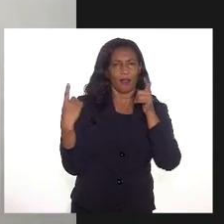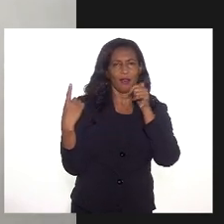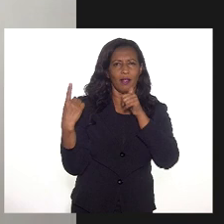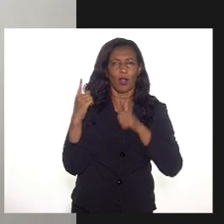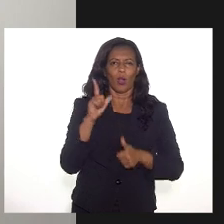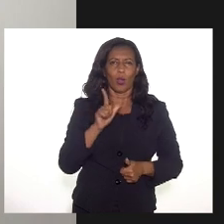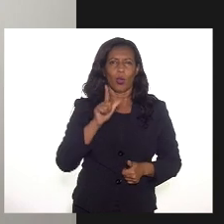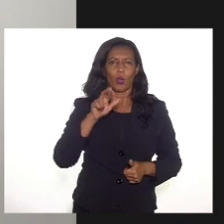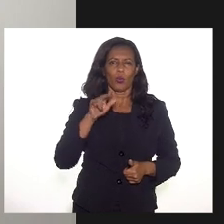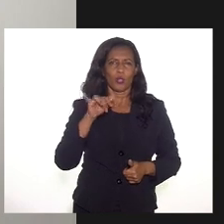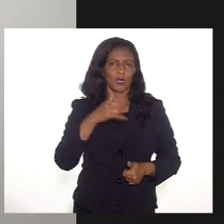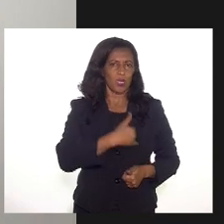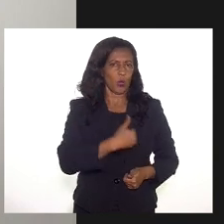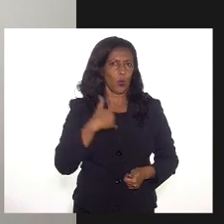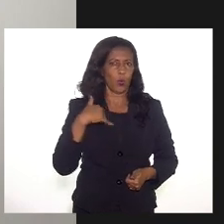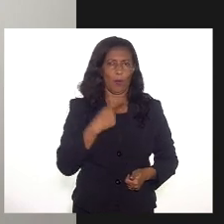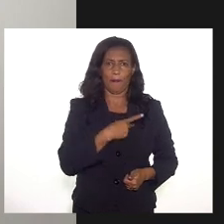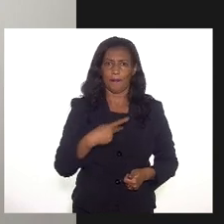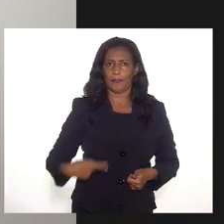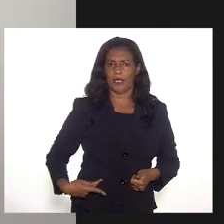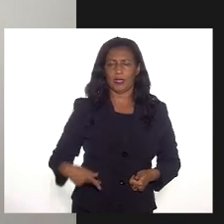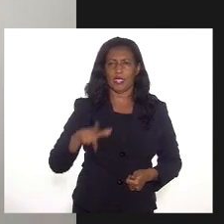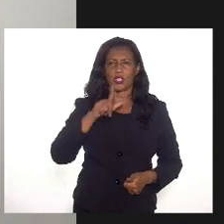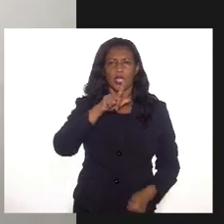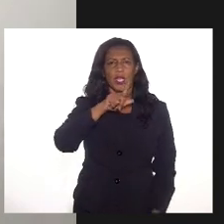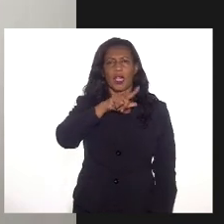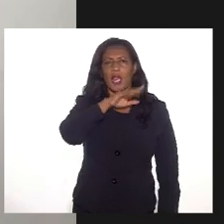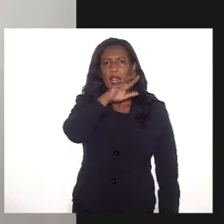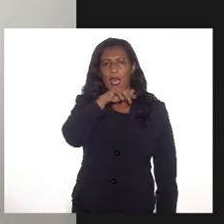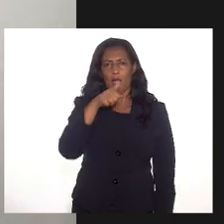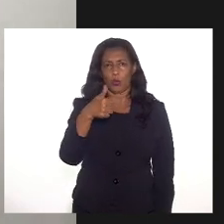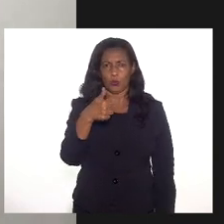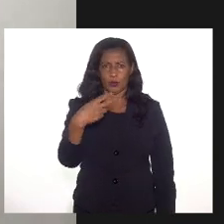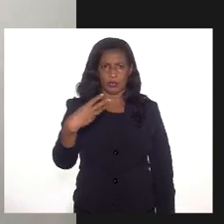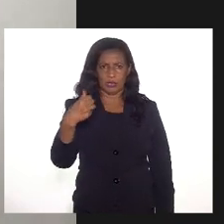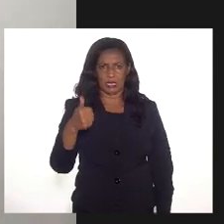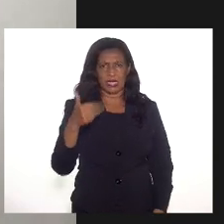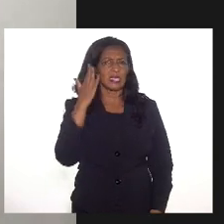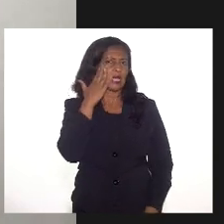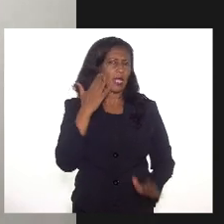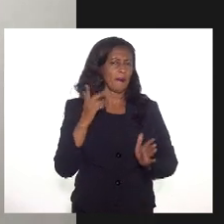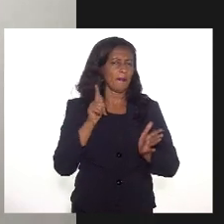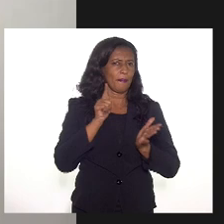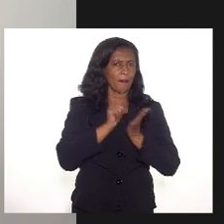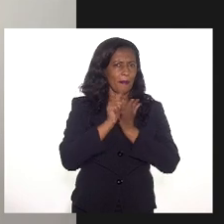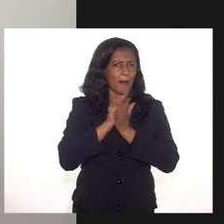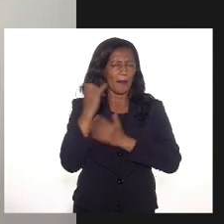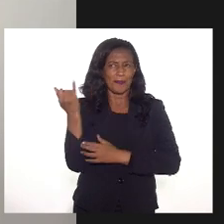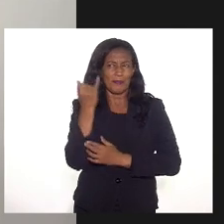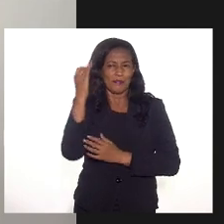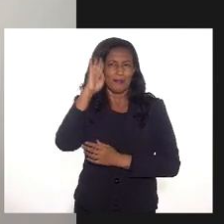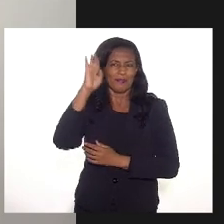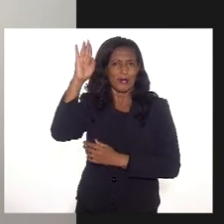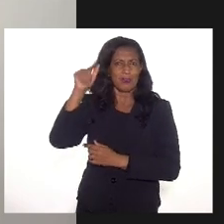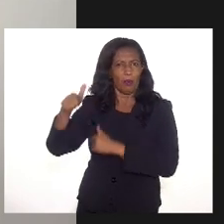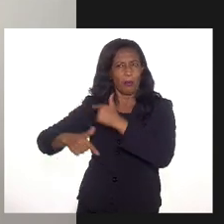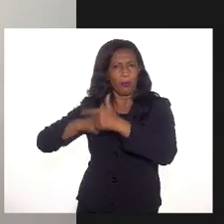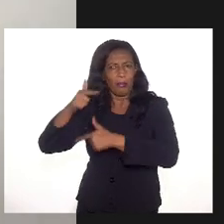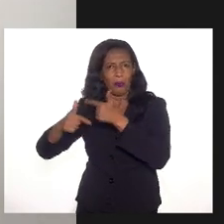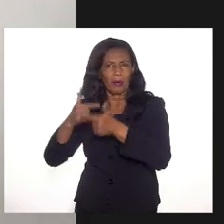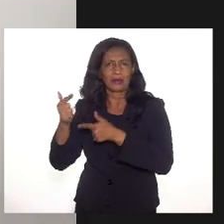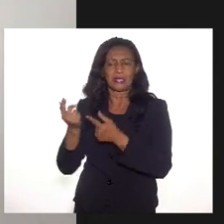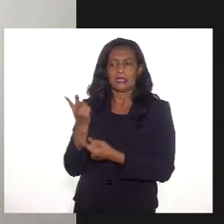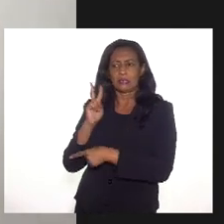Eu, com muito orgulho, fui presidente da Fundação Leão XIII e entendo o papel social daquela fundação, seja no